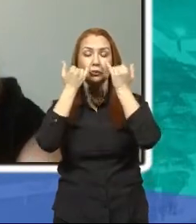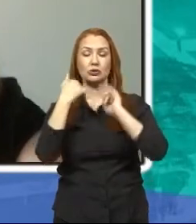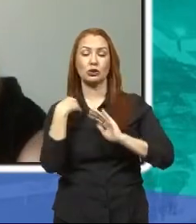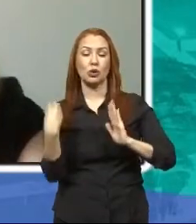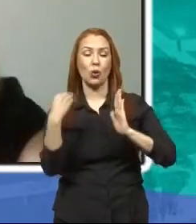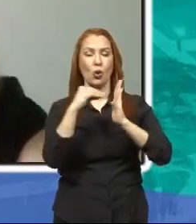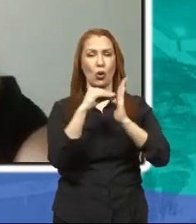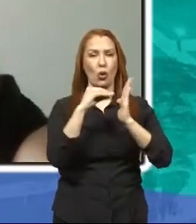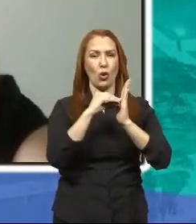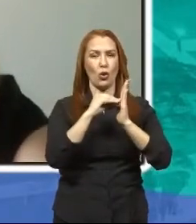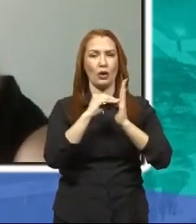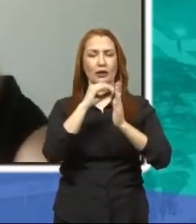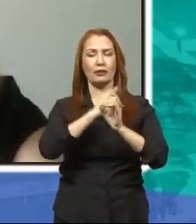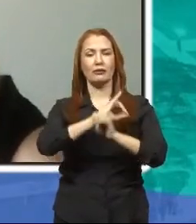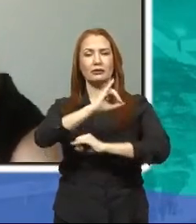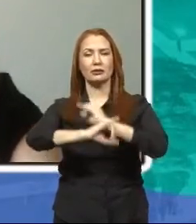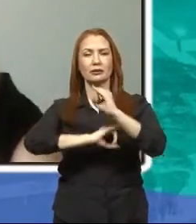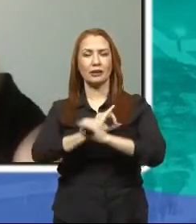rede, na escolha